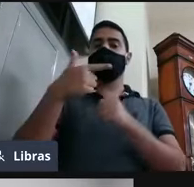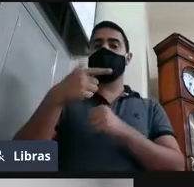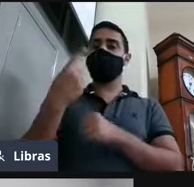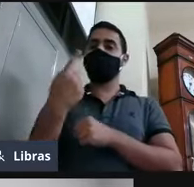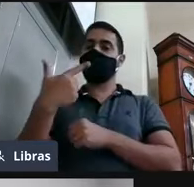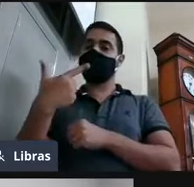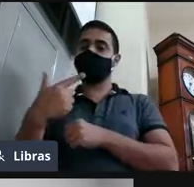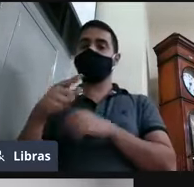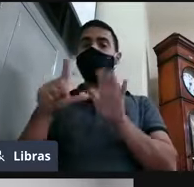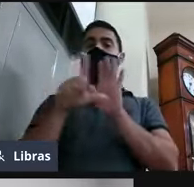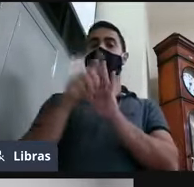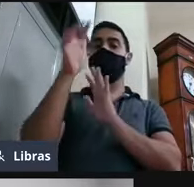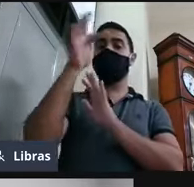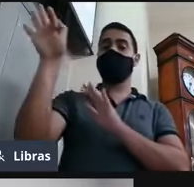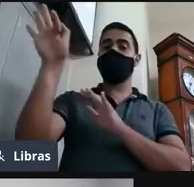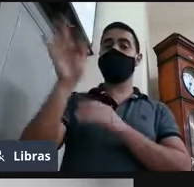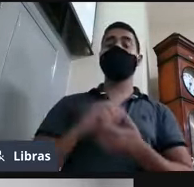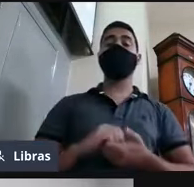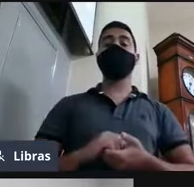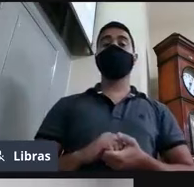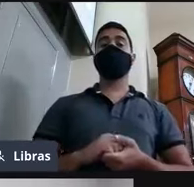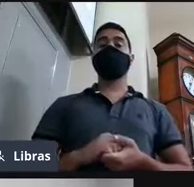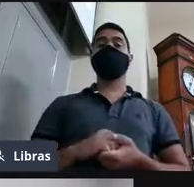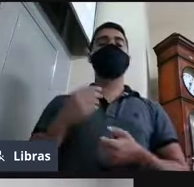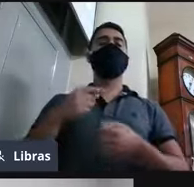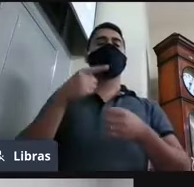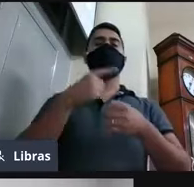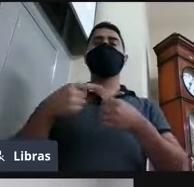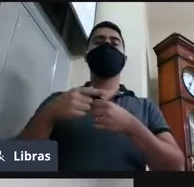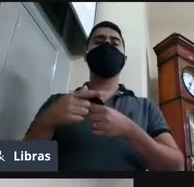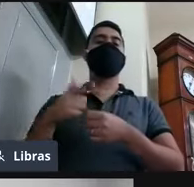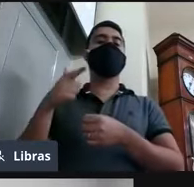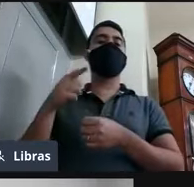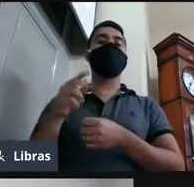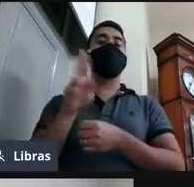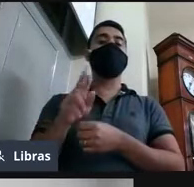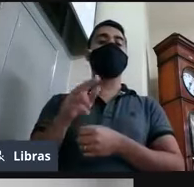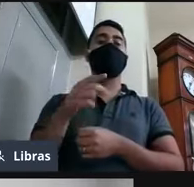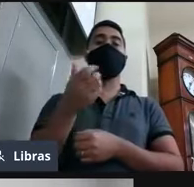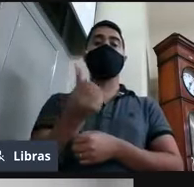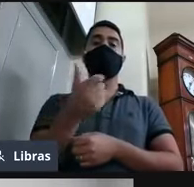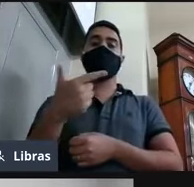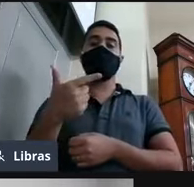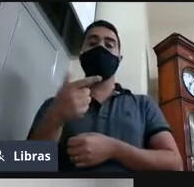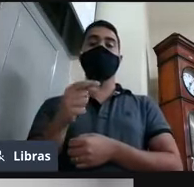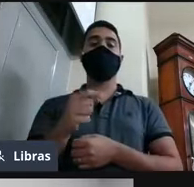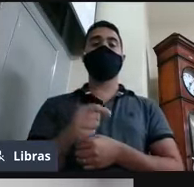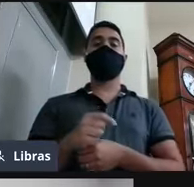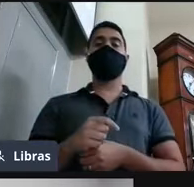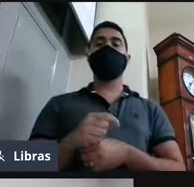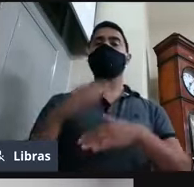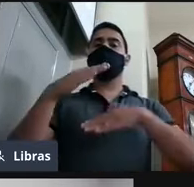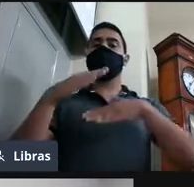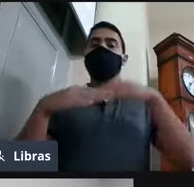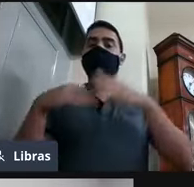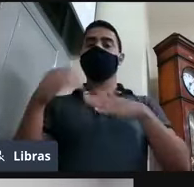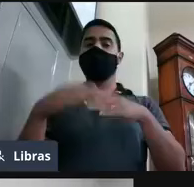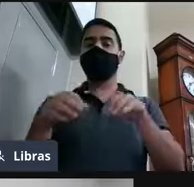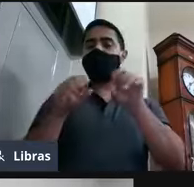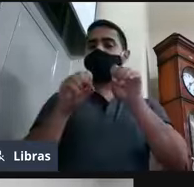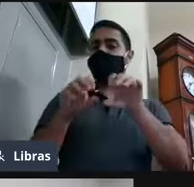Constituição Federal, considerando que o município aplicou 62,24% na remuneração dos profissionais do Ministério do